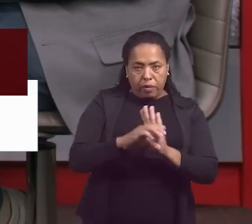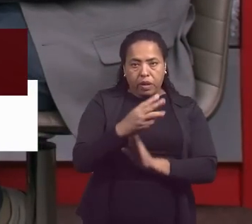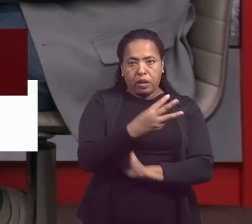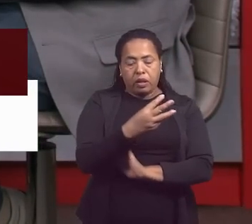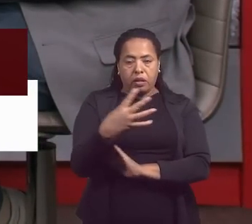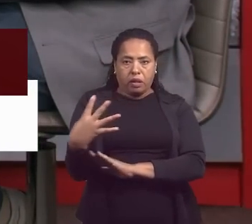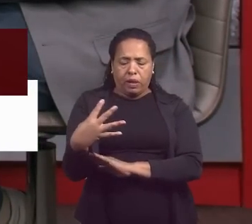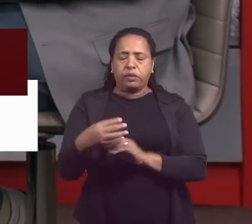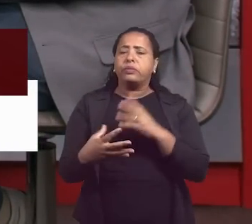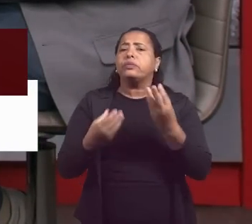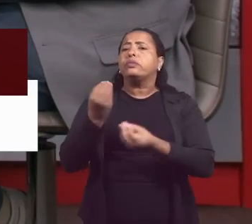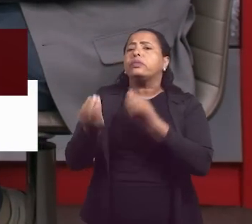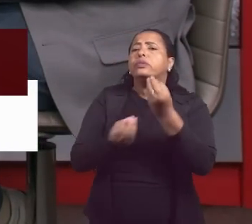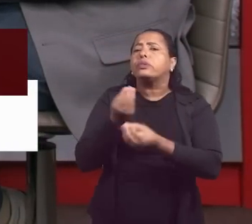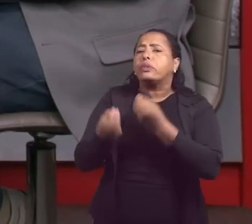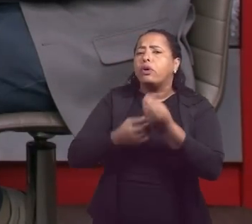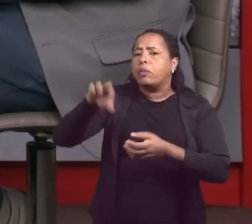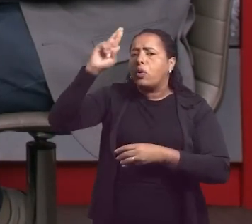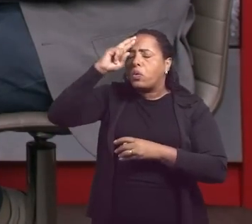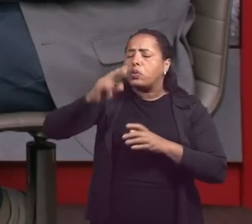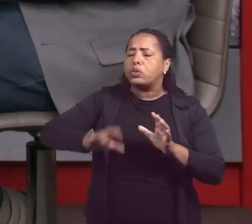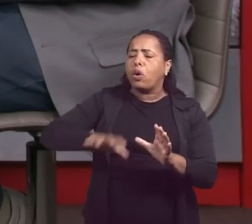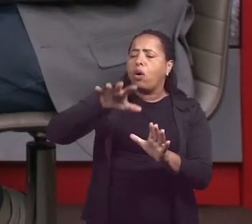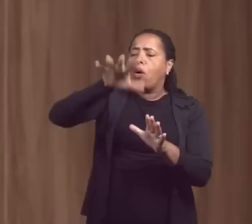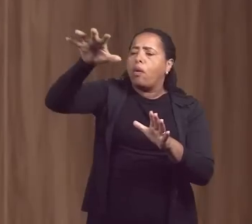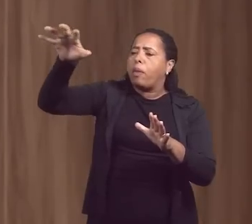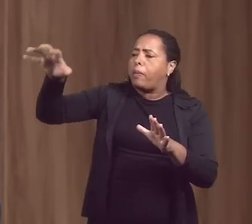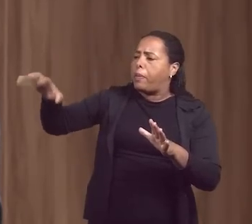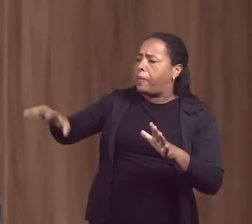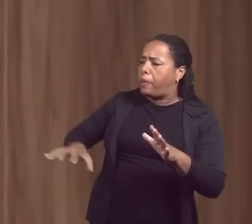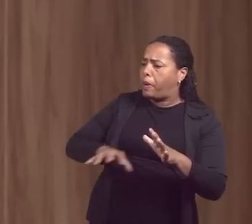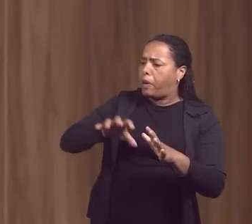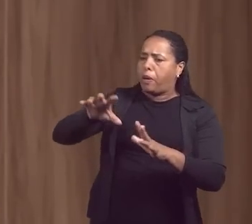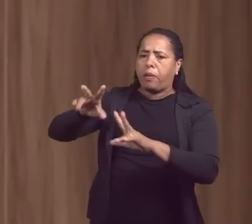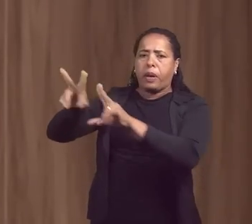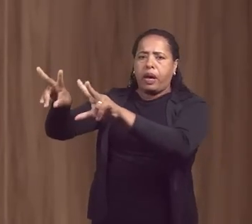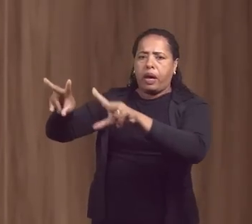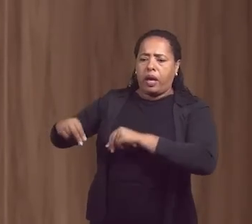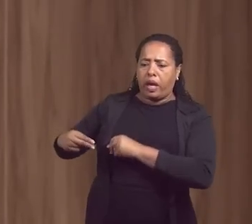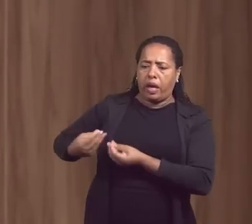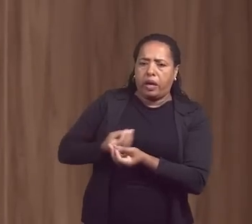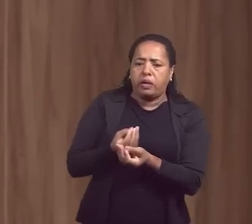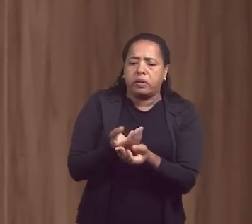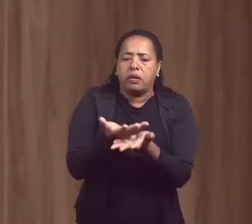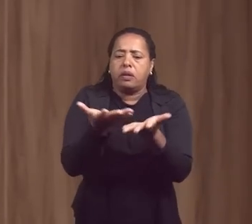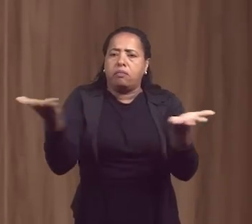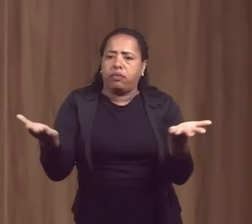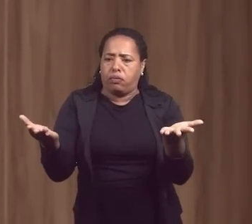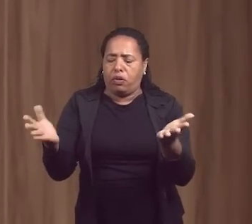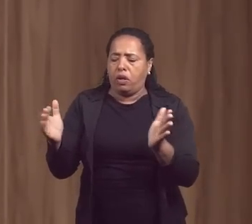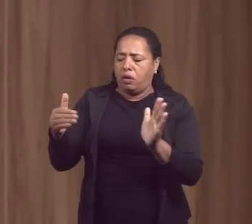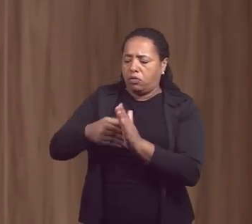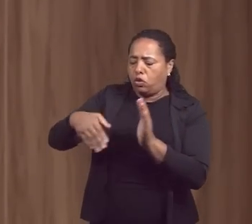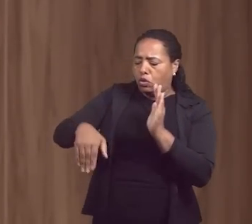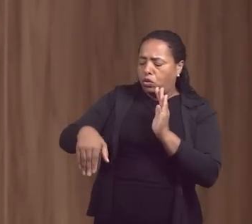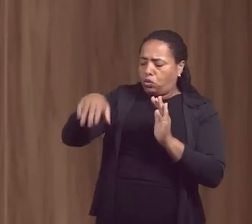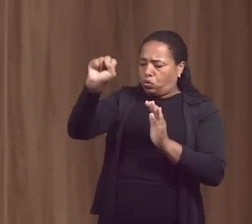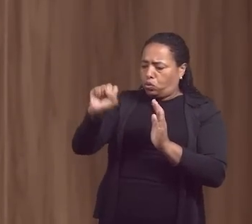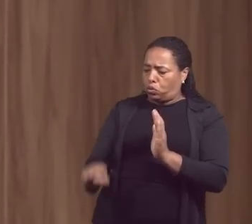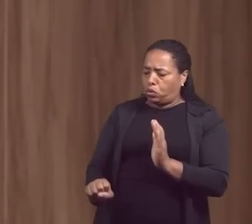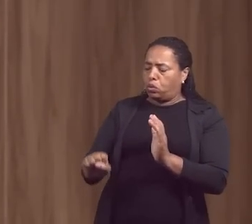o Senhor estabelecendo os termos da terra. No capítulo 34, o Senhor está fazendo essa